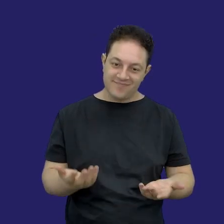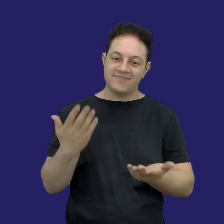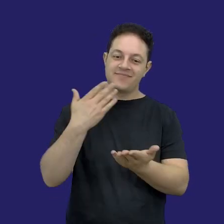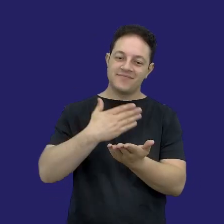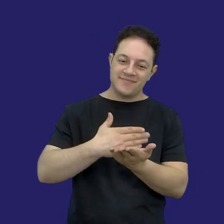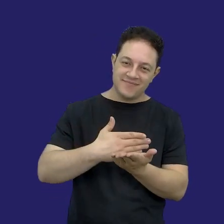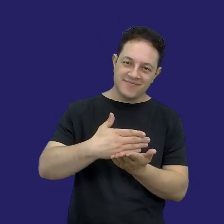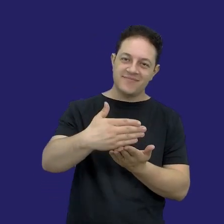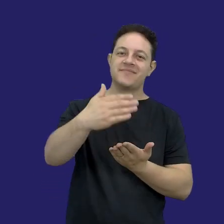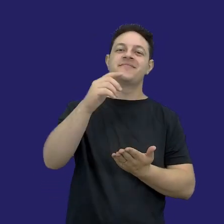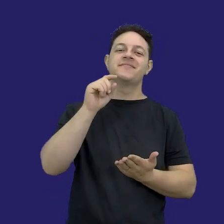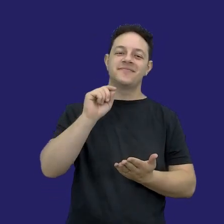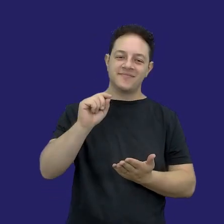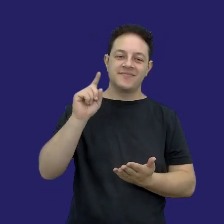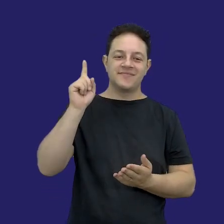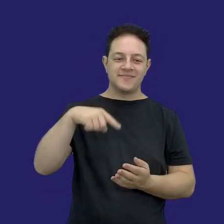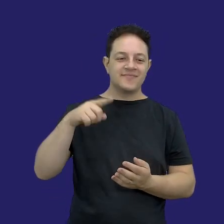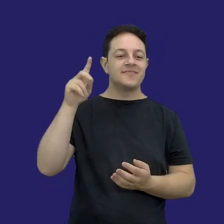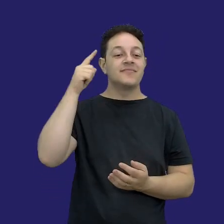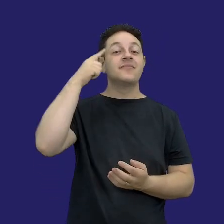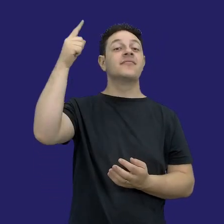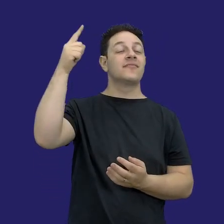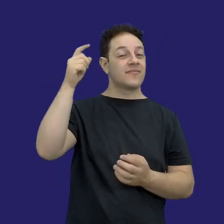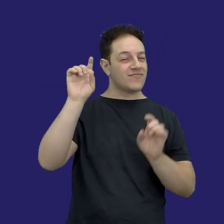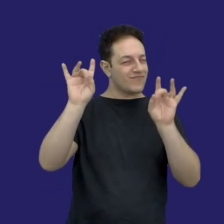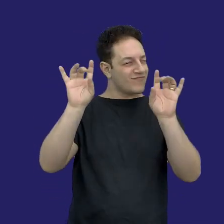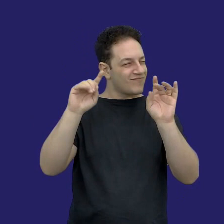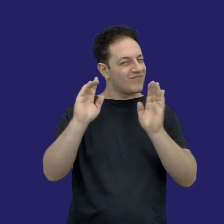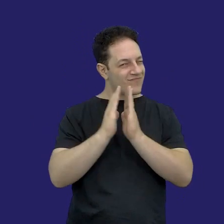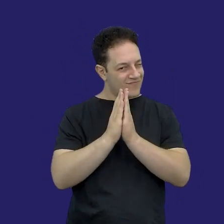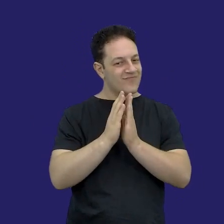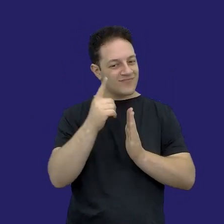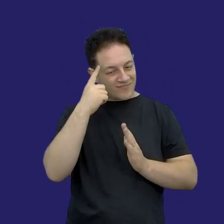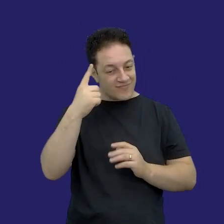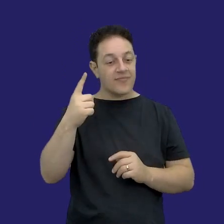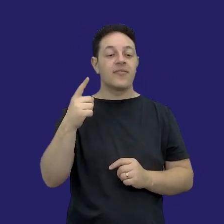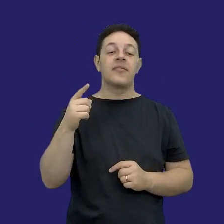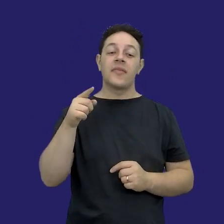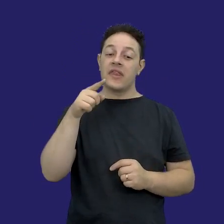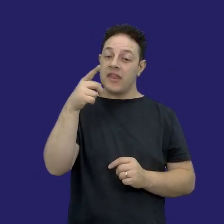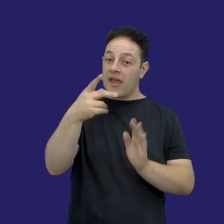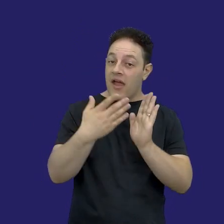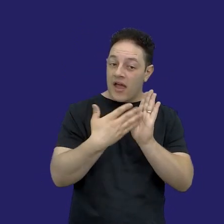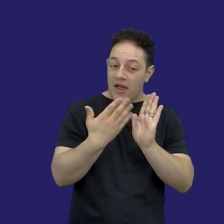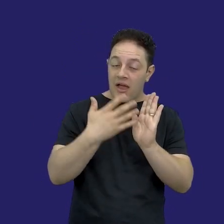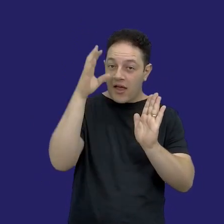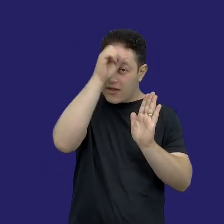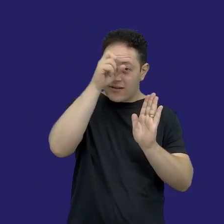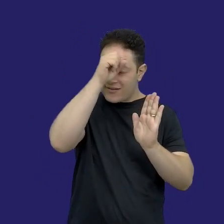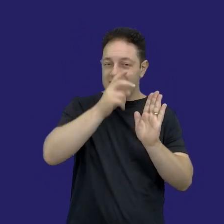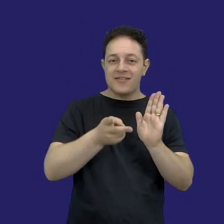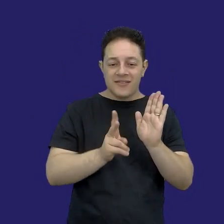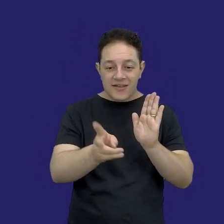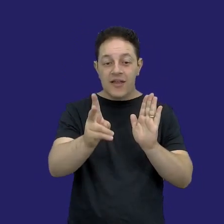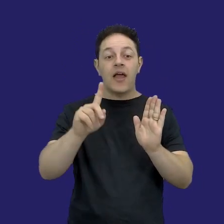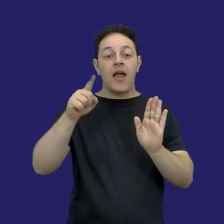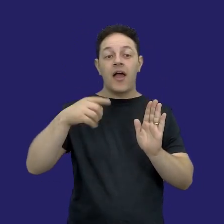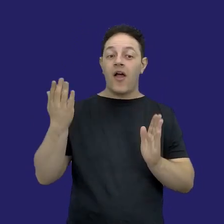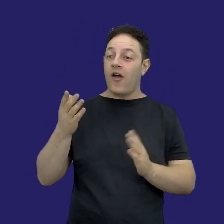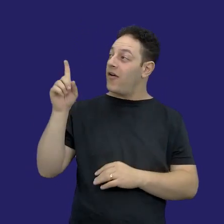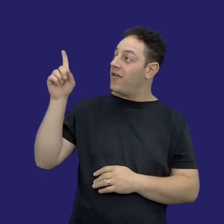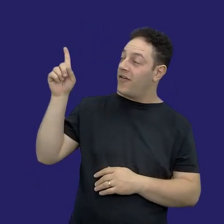começamos aí naquele lembrete especial que o Caderno Aprender Sempre, volume